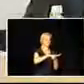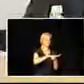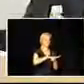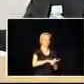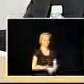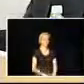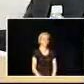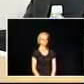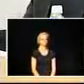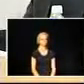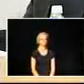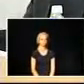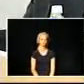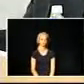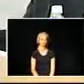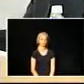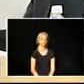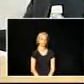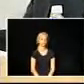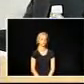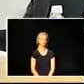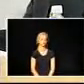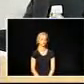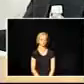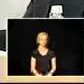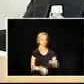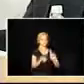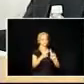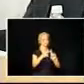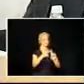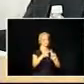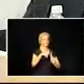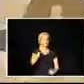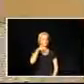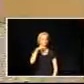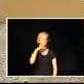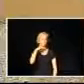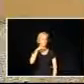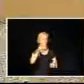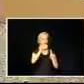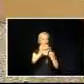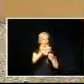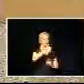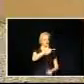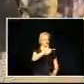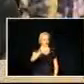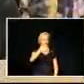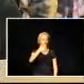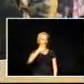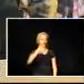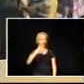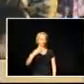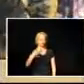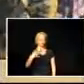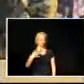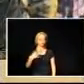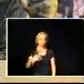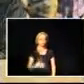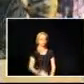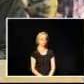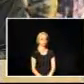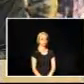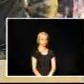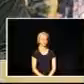seus efeitos a contar dia 1º de maio de 2014. Em votação, os vereadores favoráveis permaneçam como